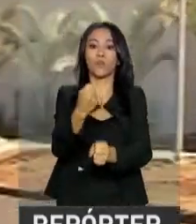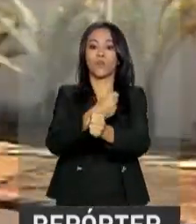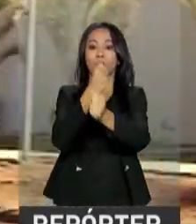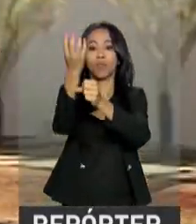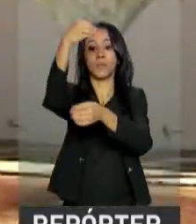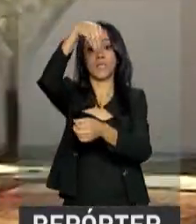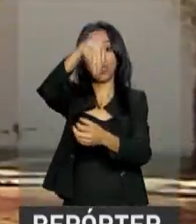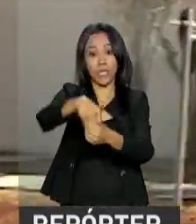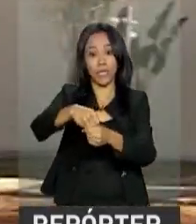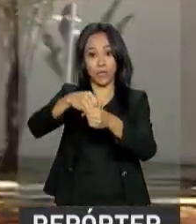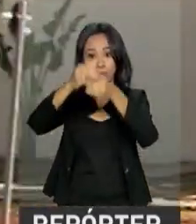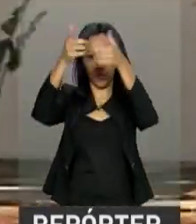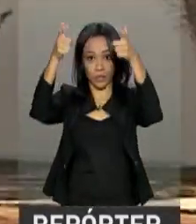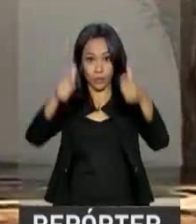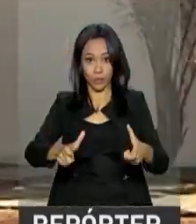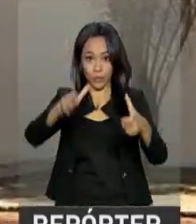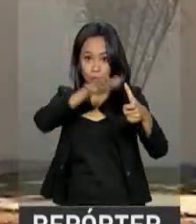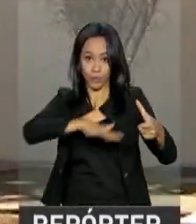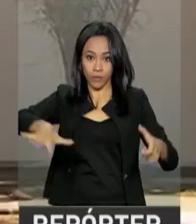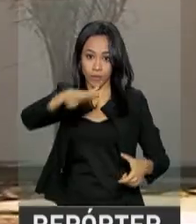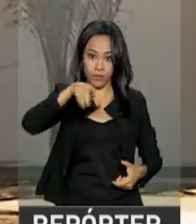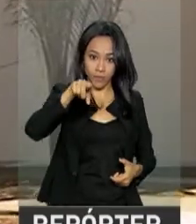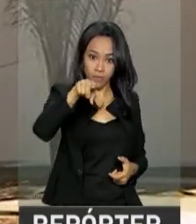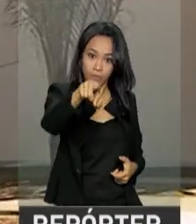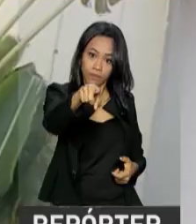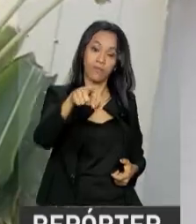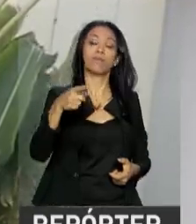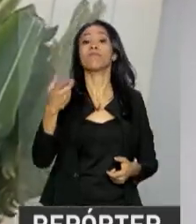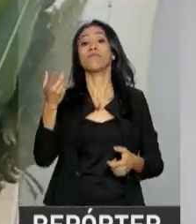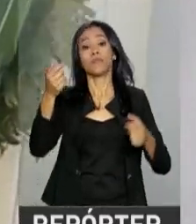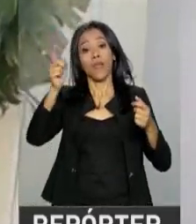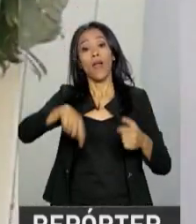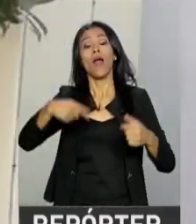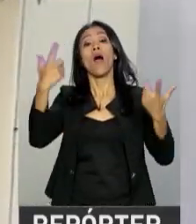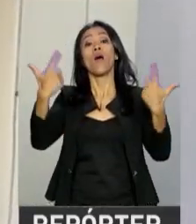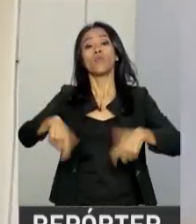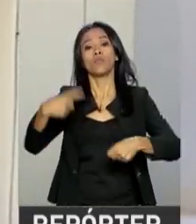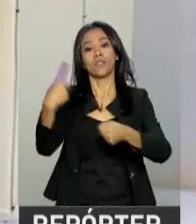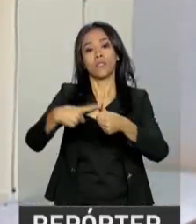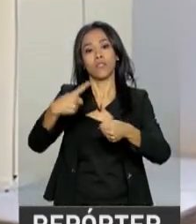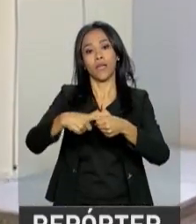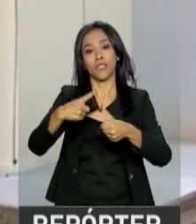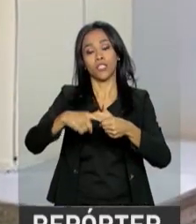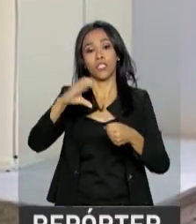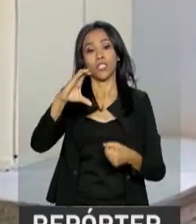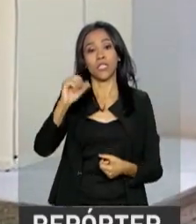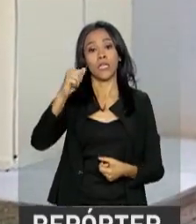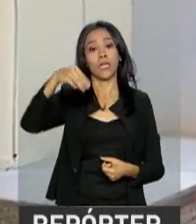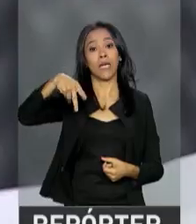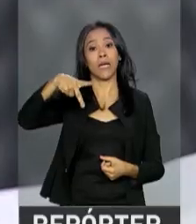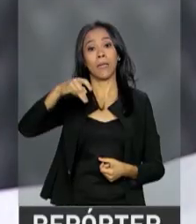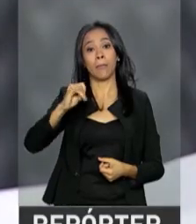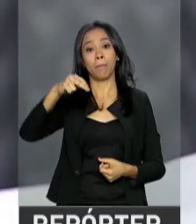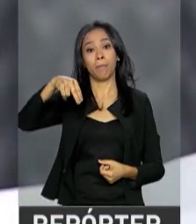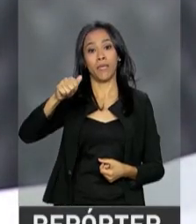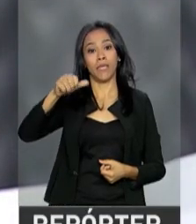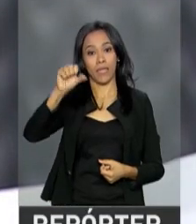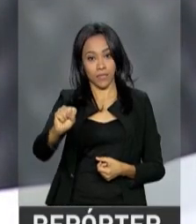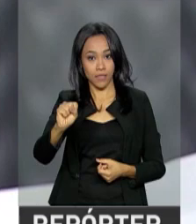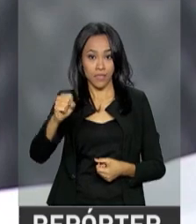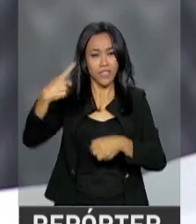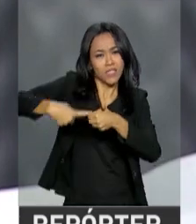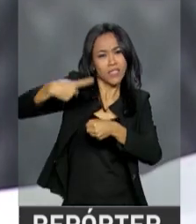do centro nacional de pesquisa em energia e materiais na cidade de campinas interior de são paulo neles serão